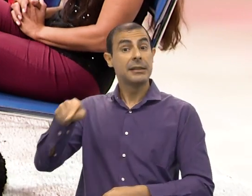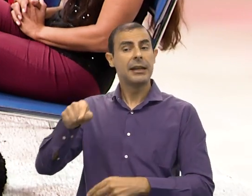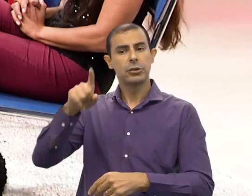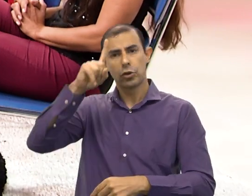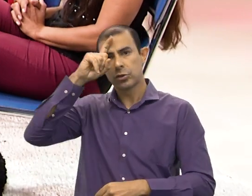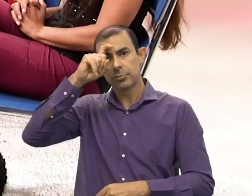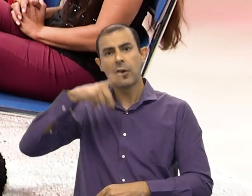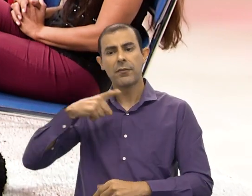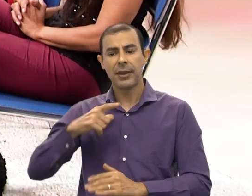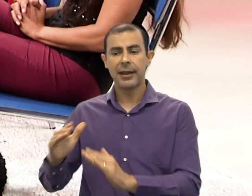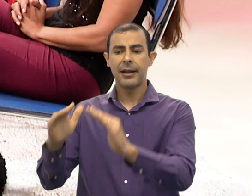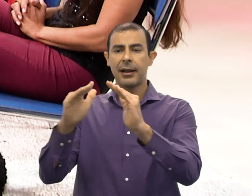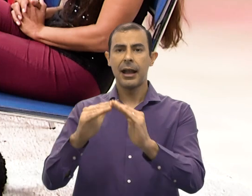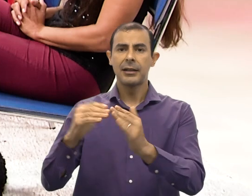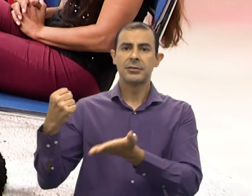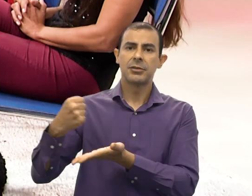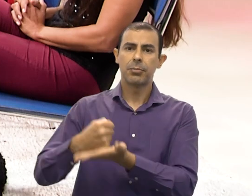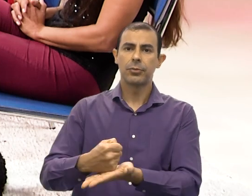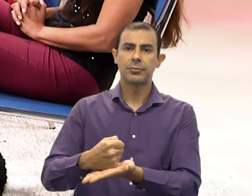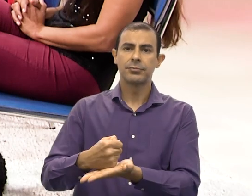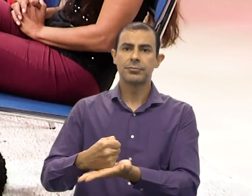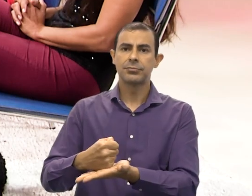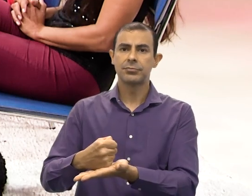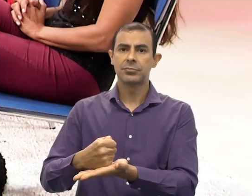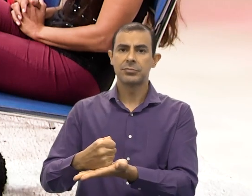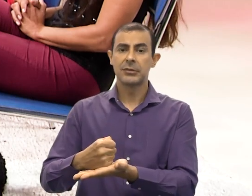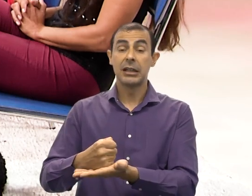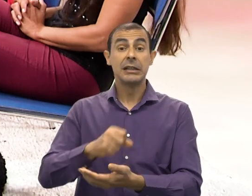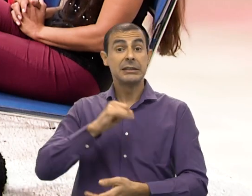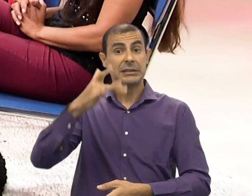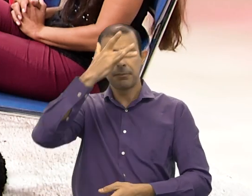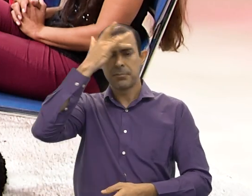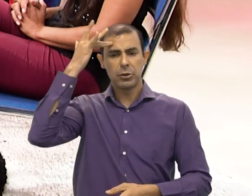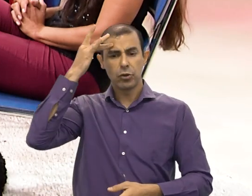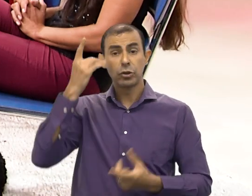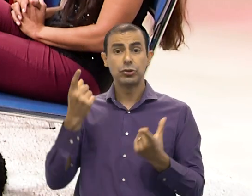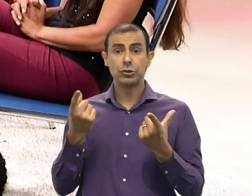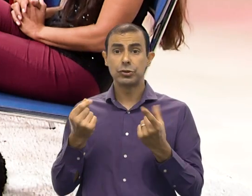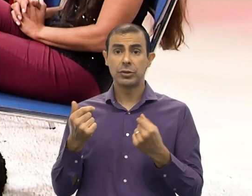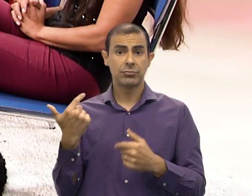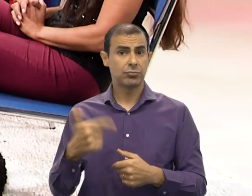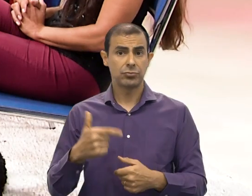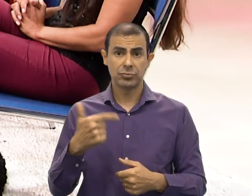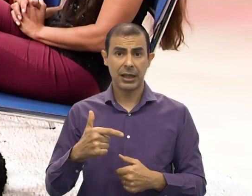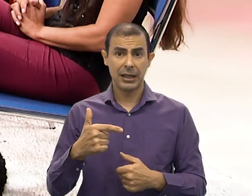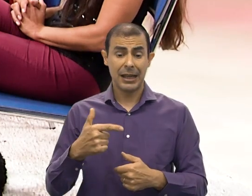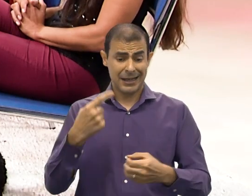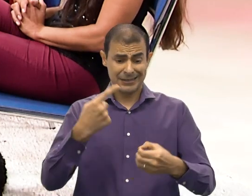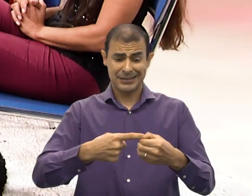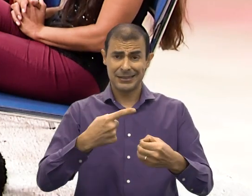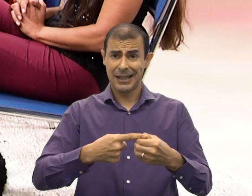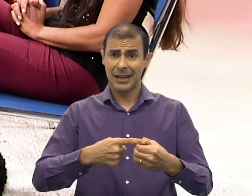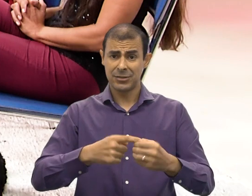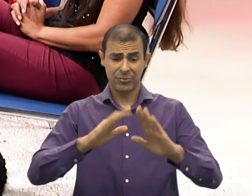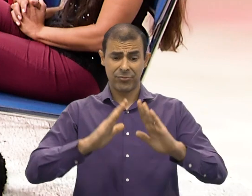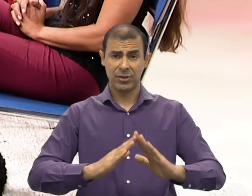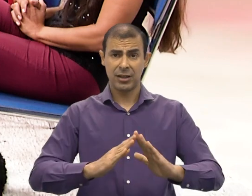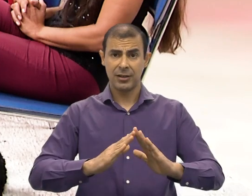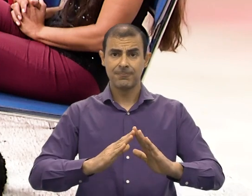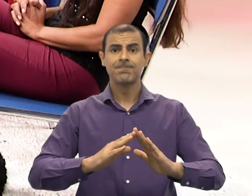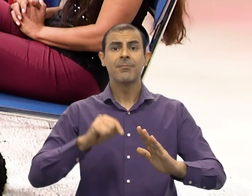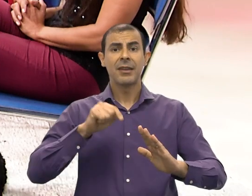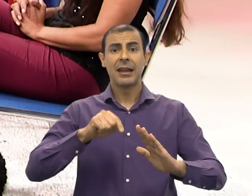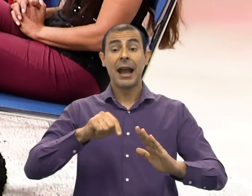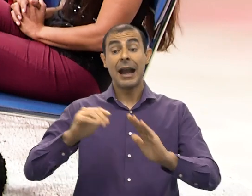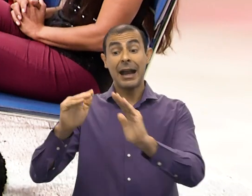hospitais têm casas de apoio que eles mantêm. E quem não tem condição financeira de ficar na cidade onde vai ser feito o transplante, essa pessoa